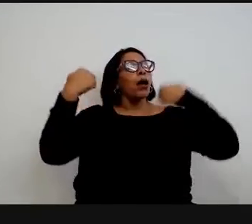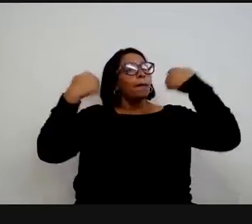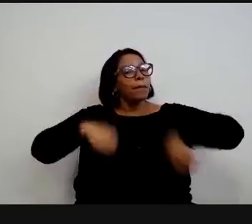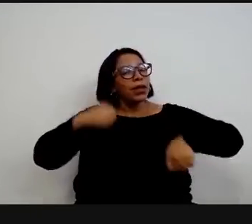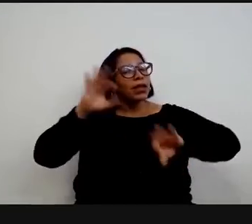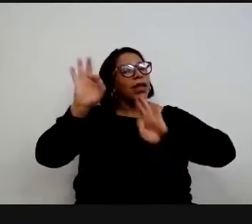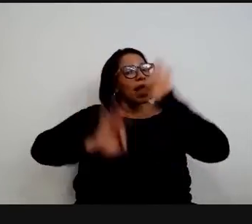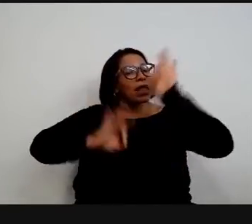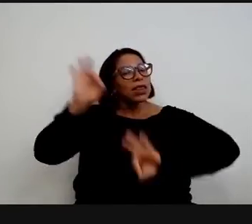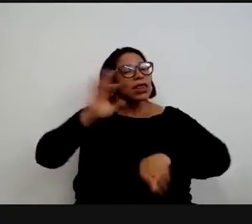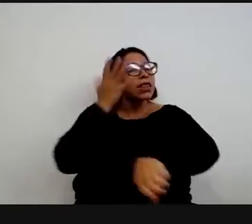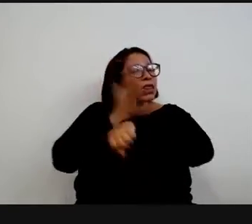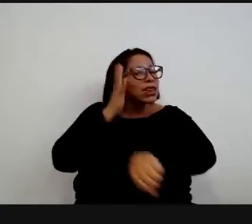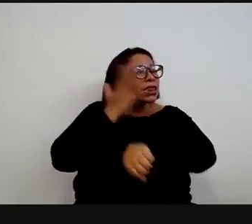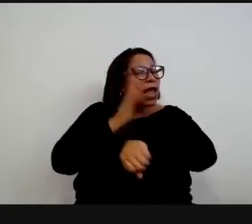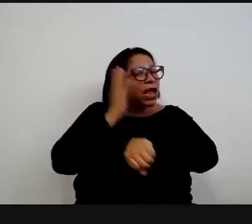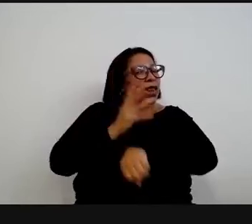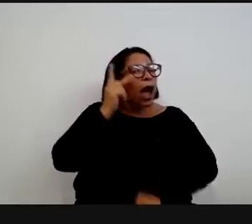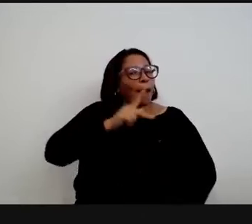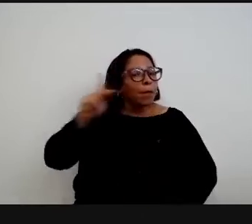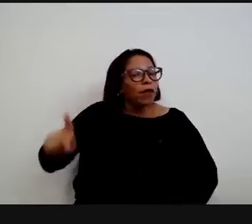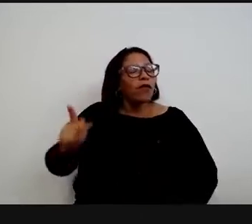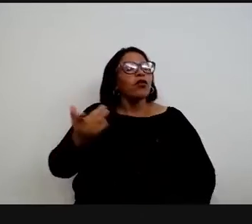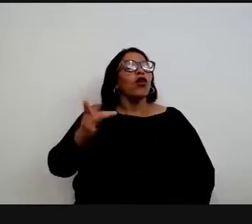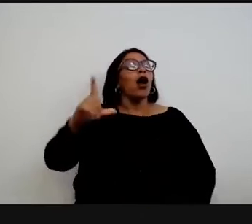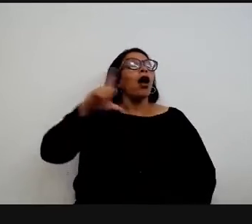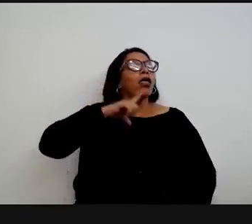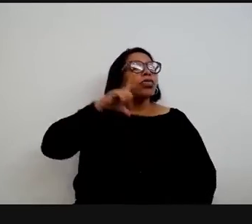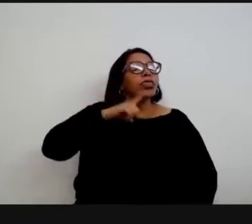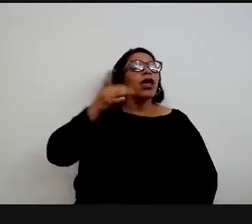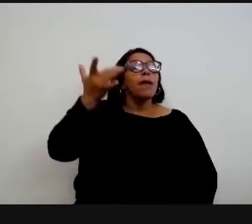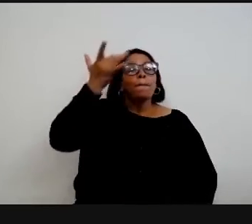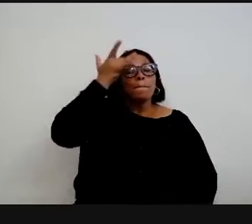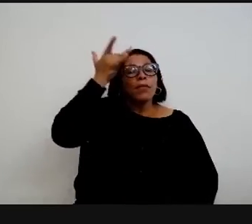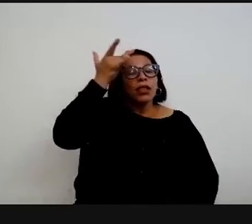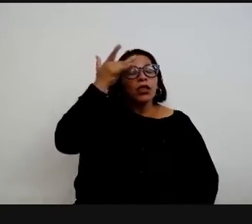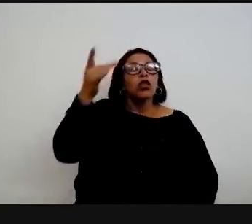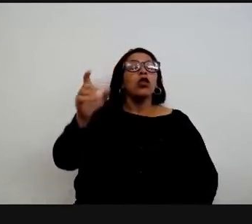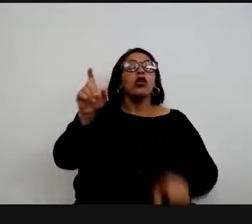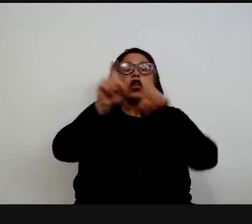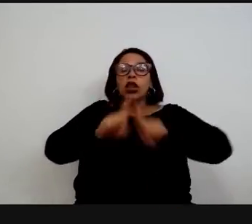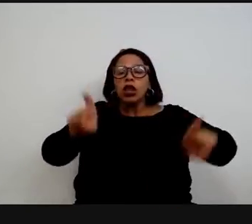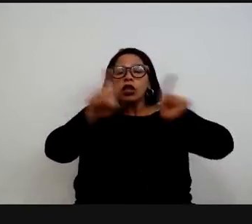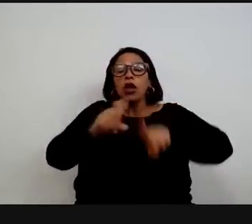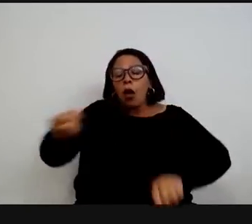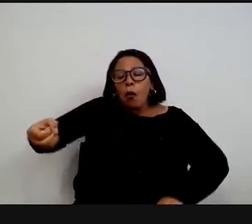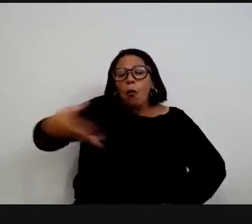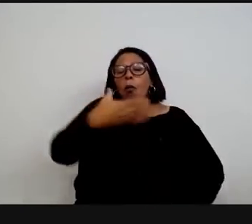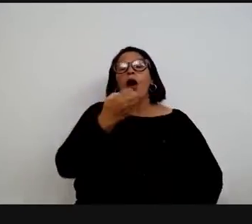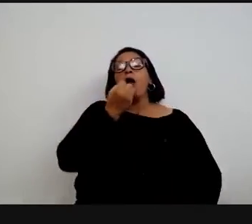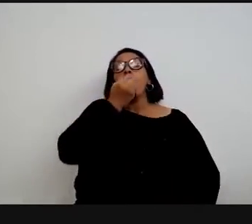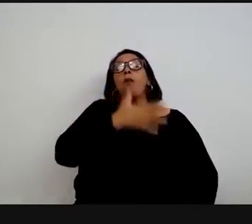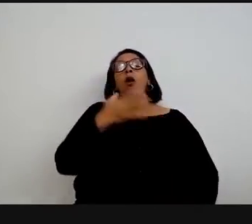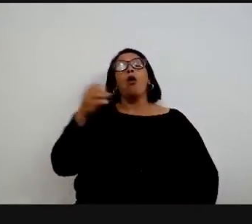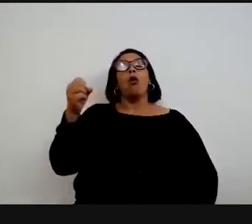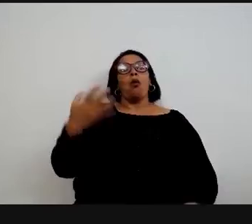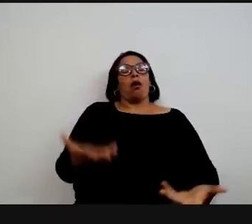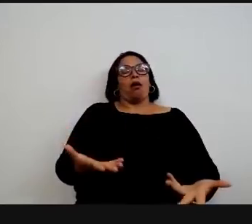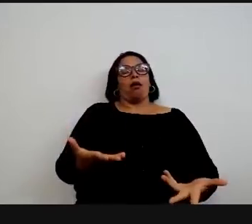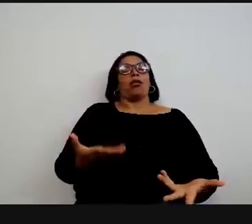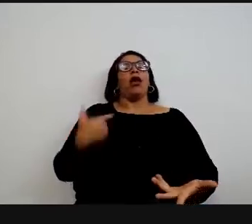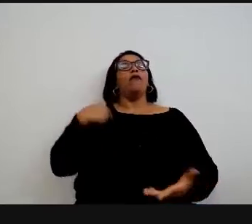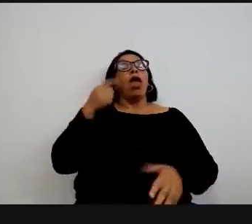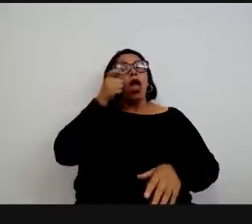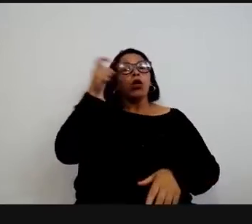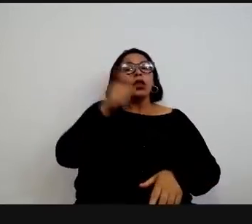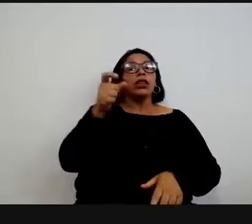prepararem os seus docentes para que eles estejam assim, aplicando nas suas aulas essas metodologias ativas. No meu caso, eu tive que ir